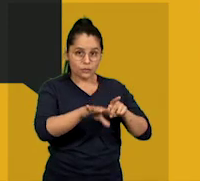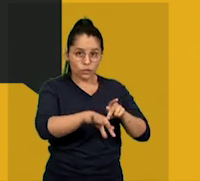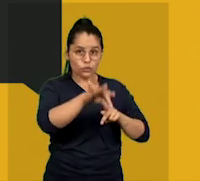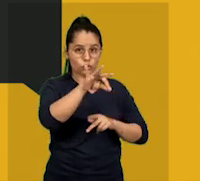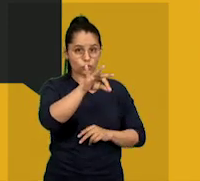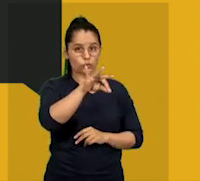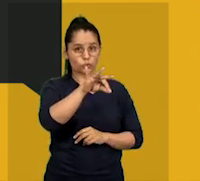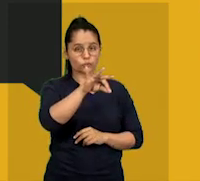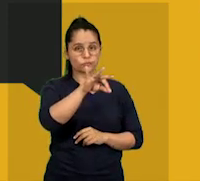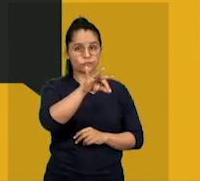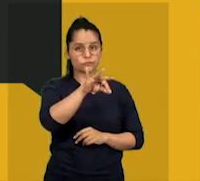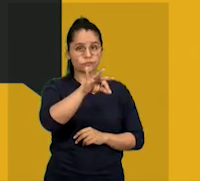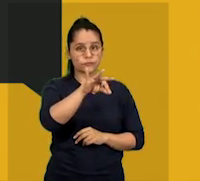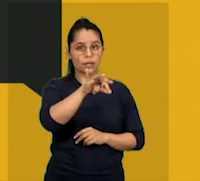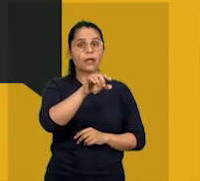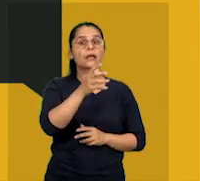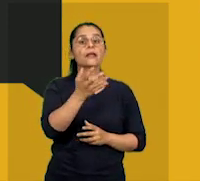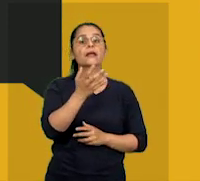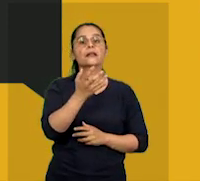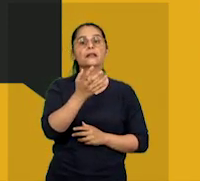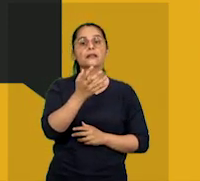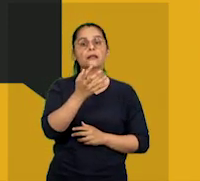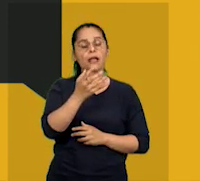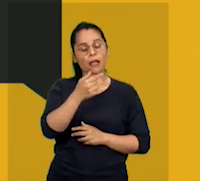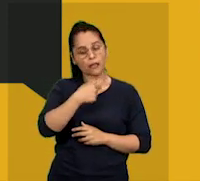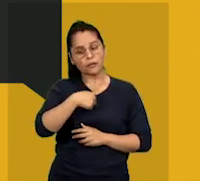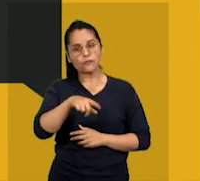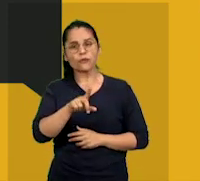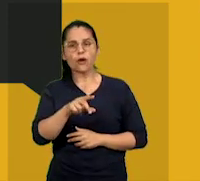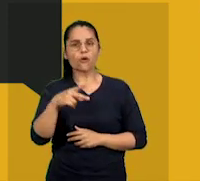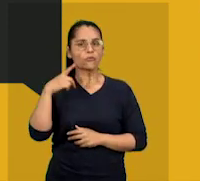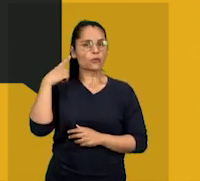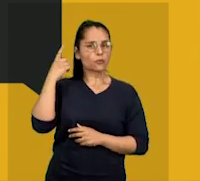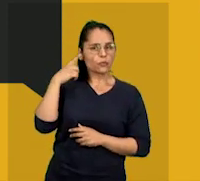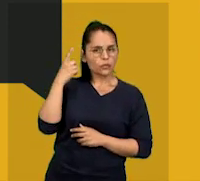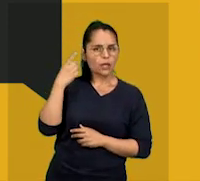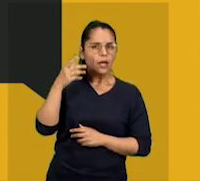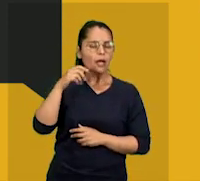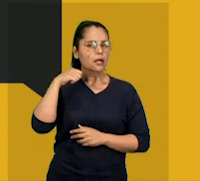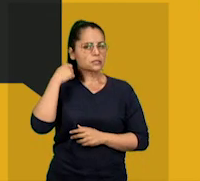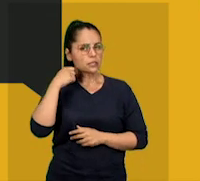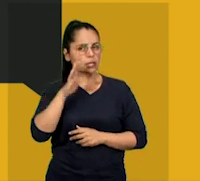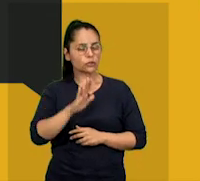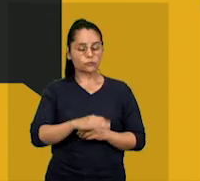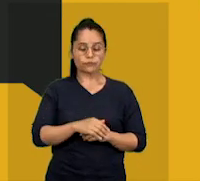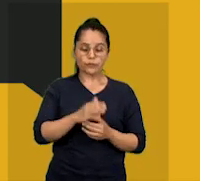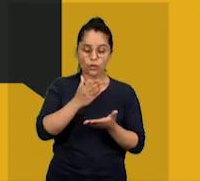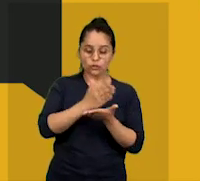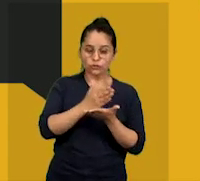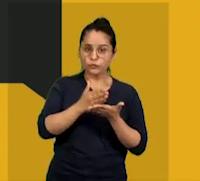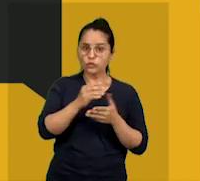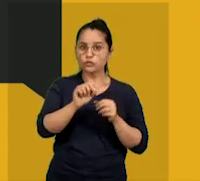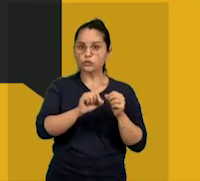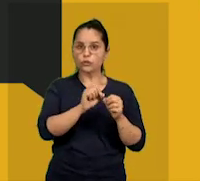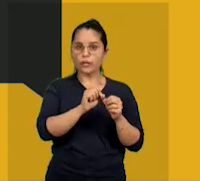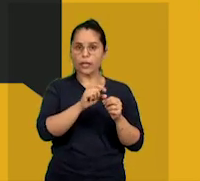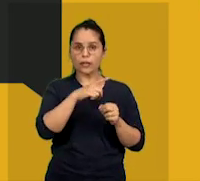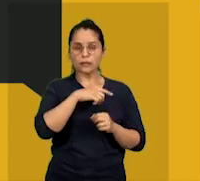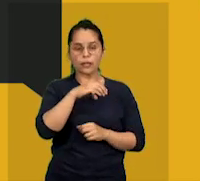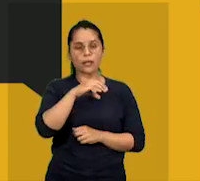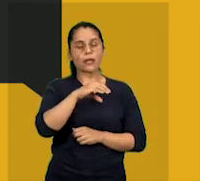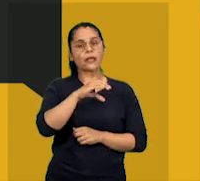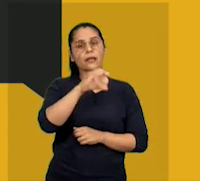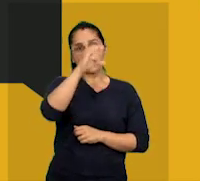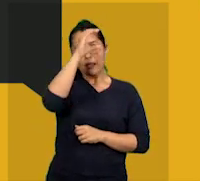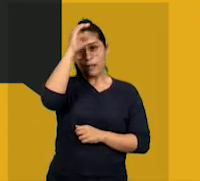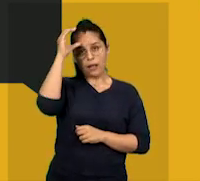escolhe os seus membros do legislativo, seus deputados, né? Lá eles dividem entre Câmara dos Lordes, que são